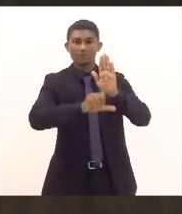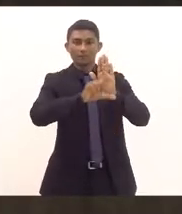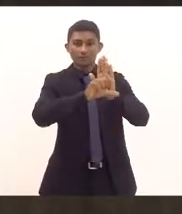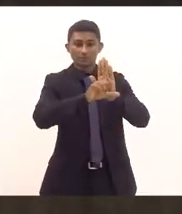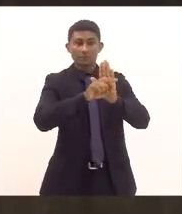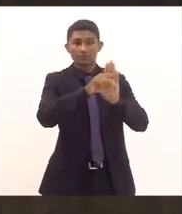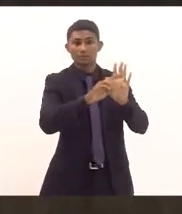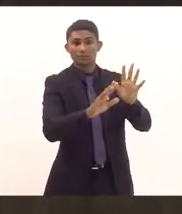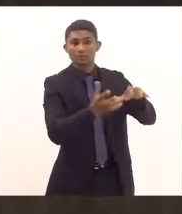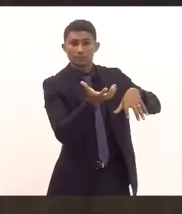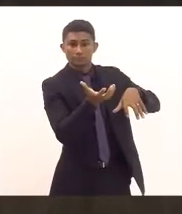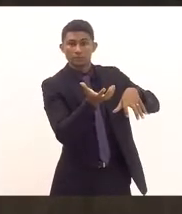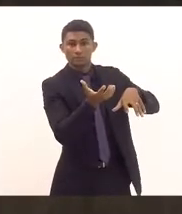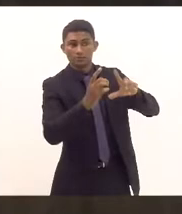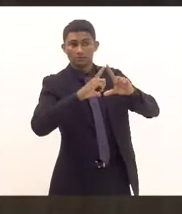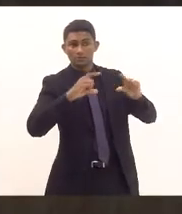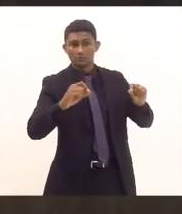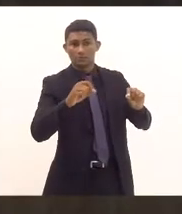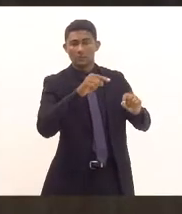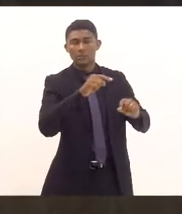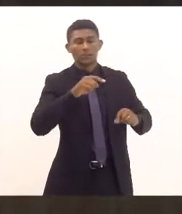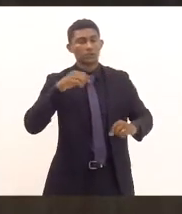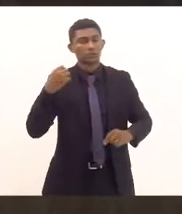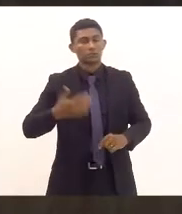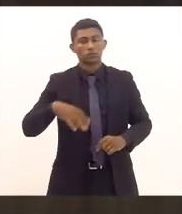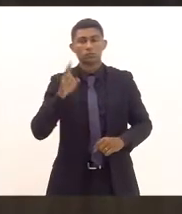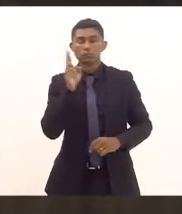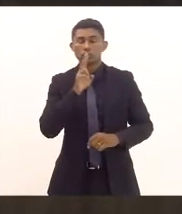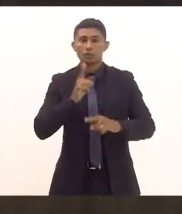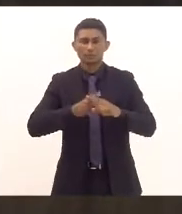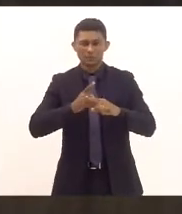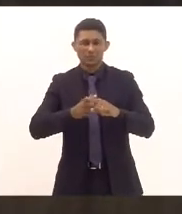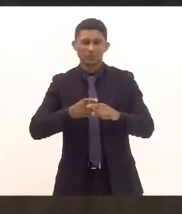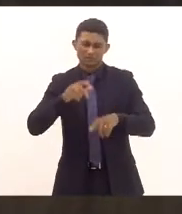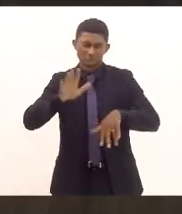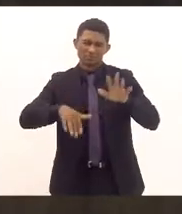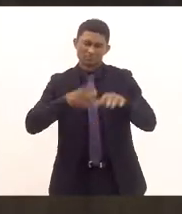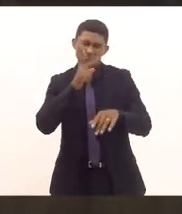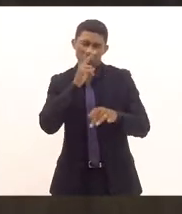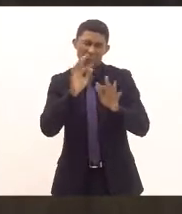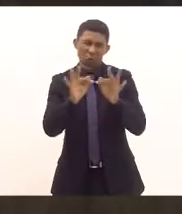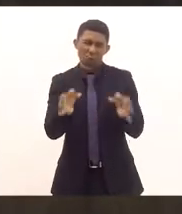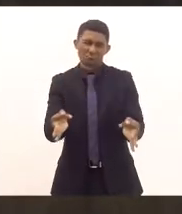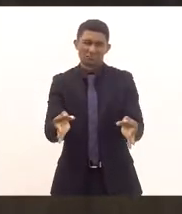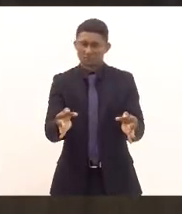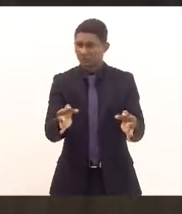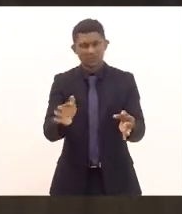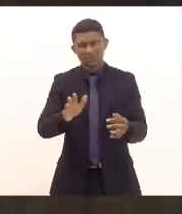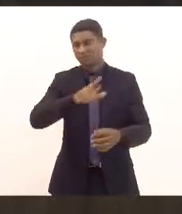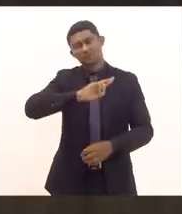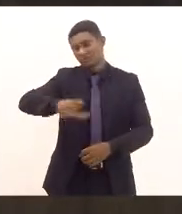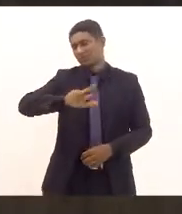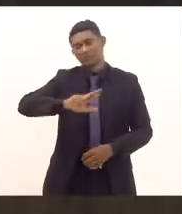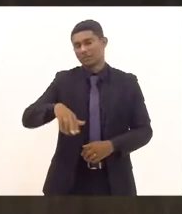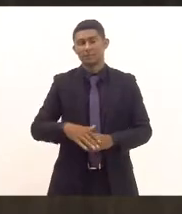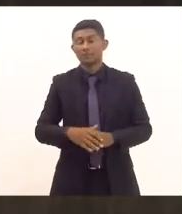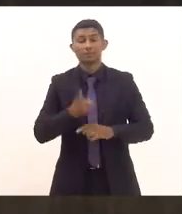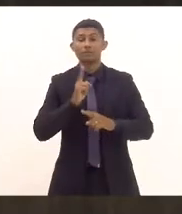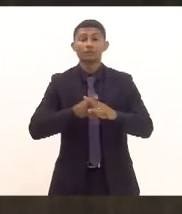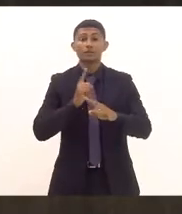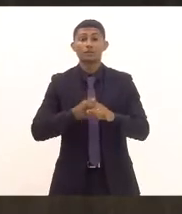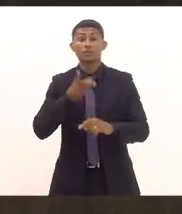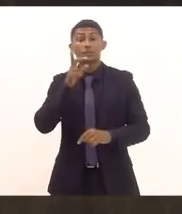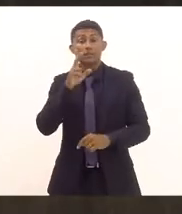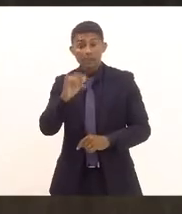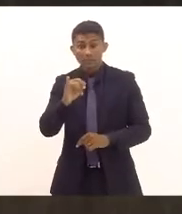muito polêmico o que parece uma coisa simples mas não é porque se você trouxer